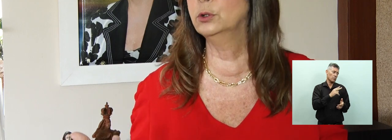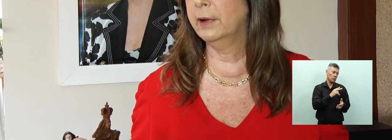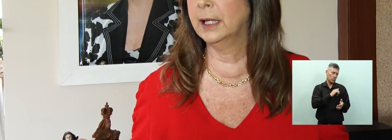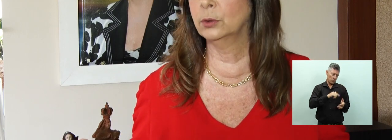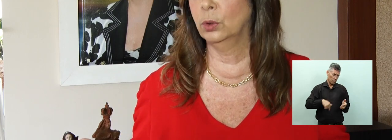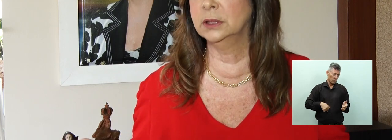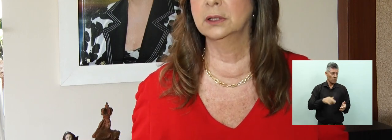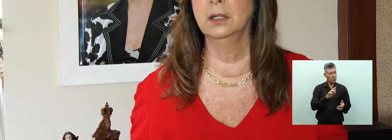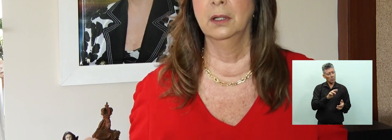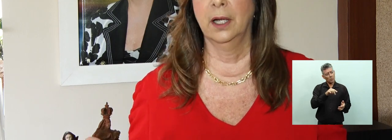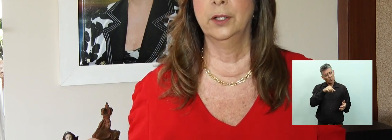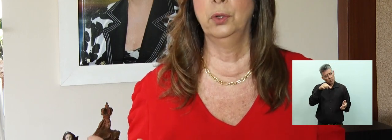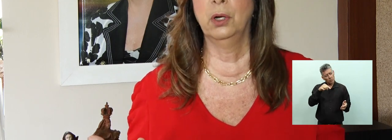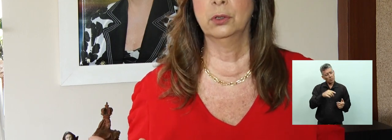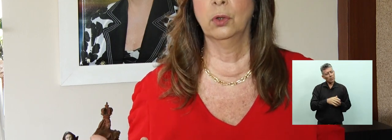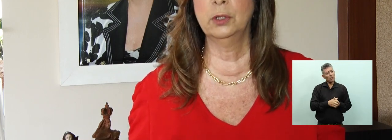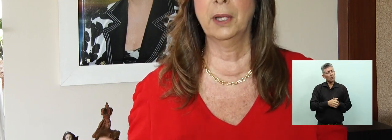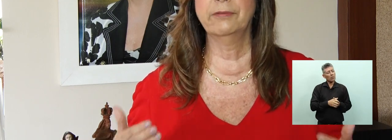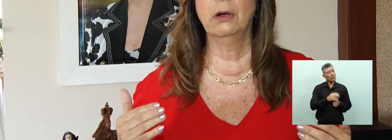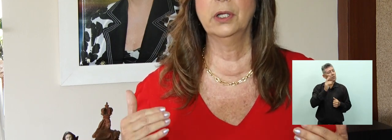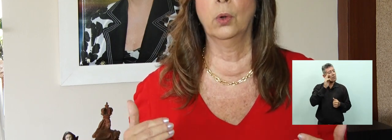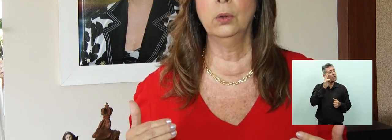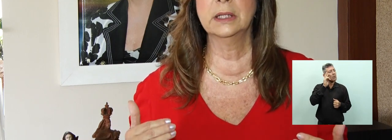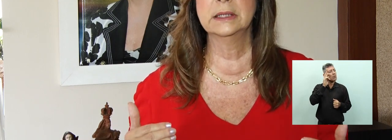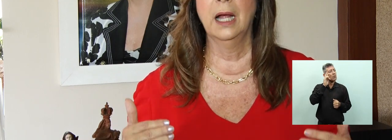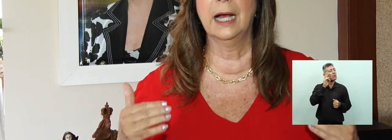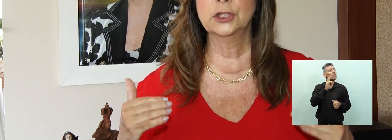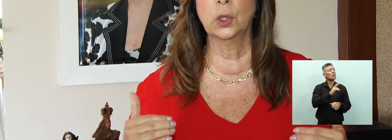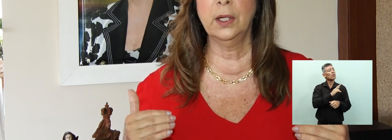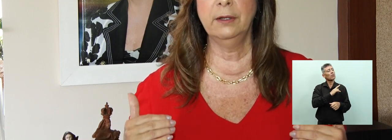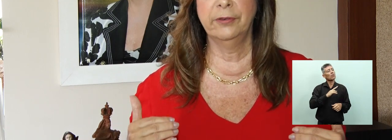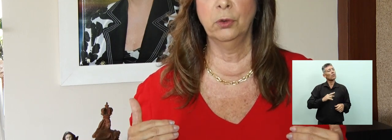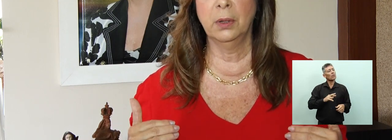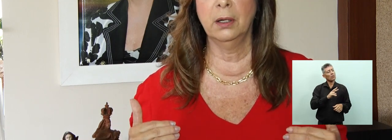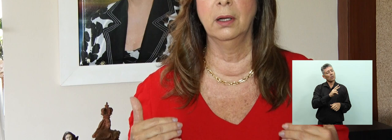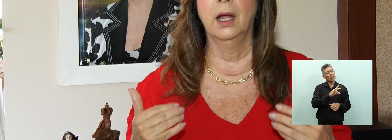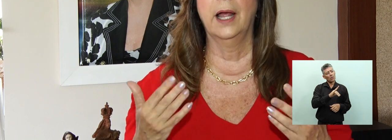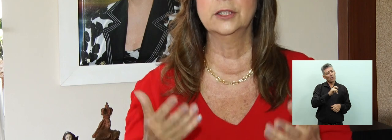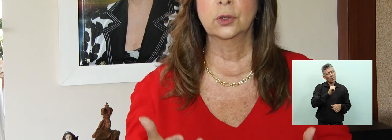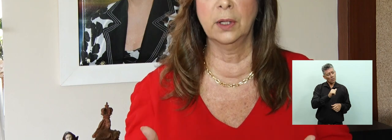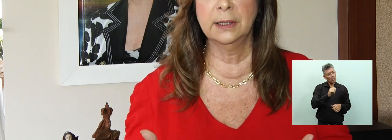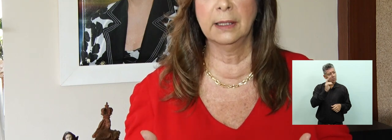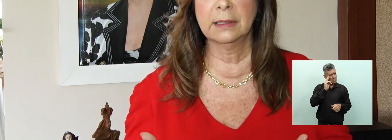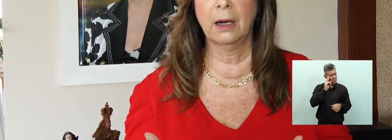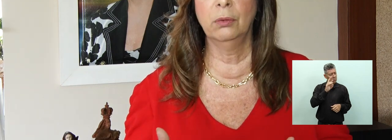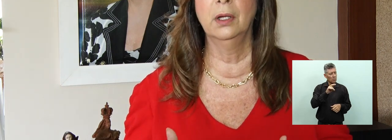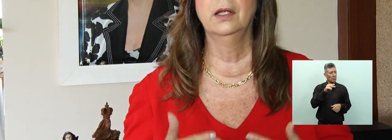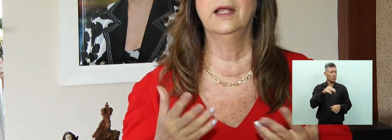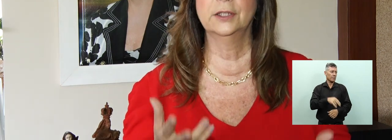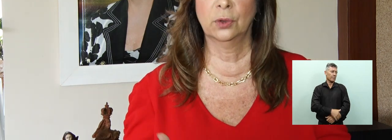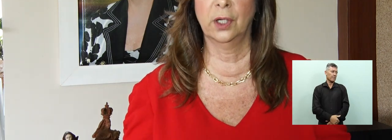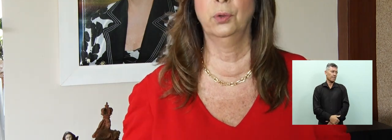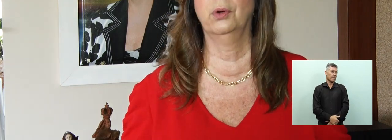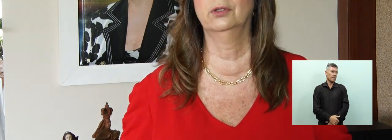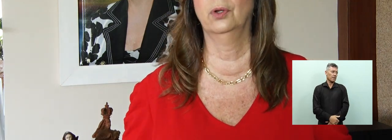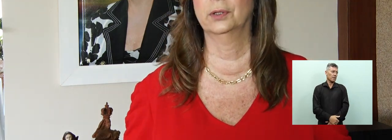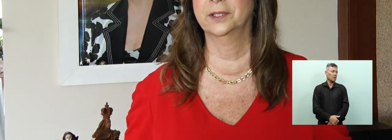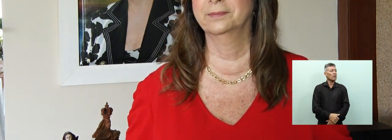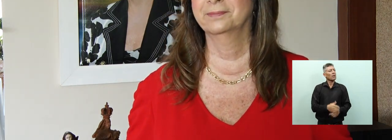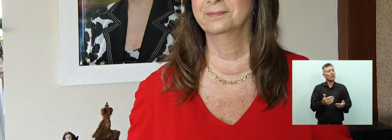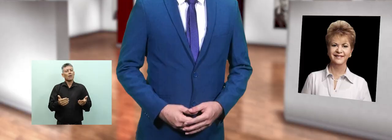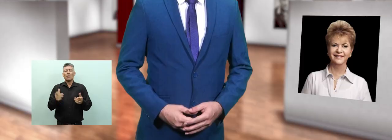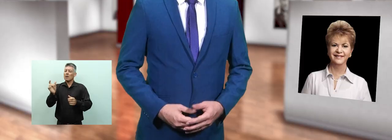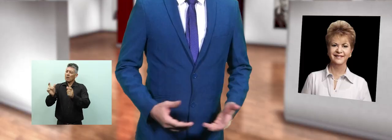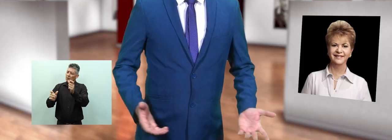dos ex-governadores do Rio Grande do Norte, que afinal de contas, a história de Vilma é a história de Natal e é a história do Rio Grande do